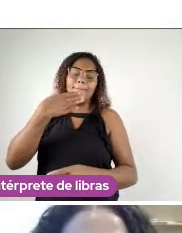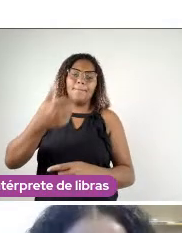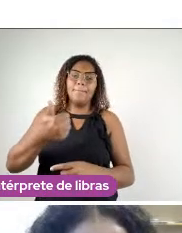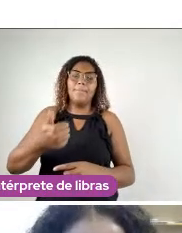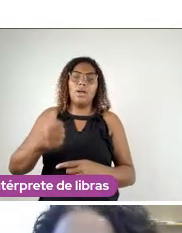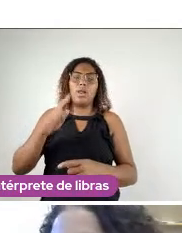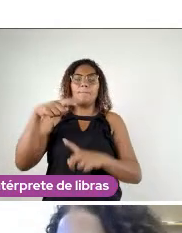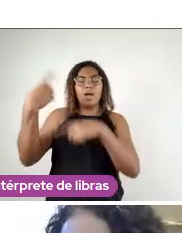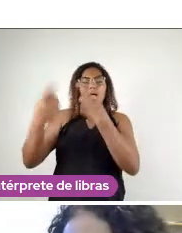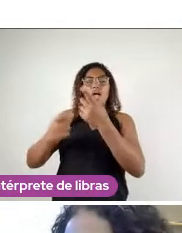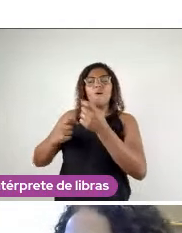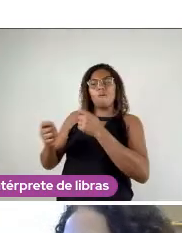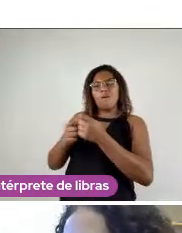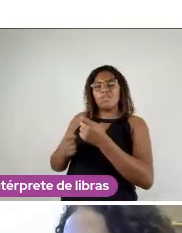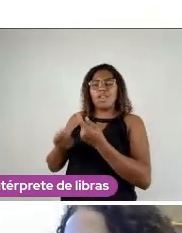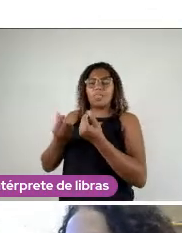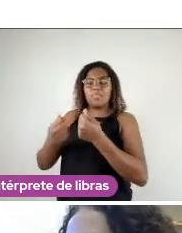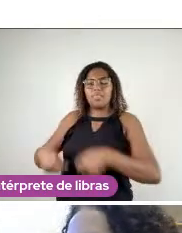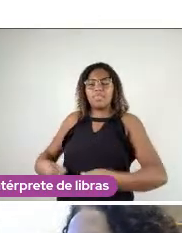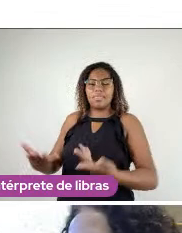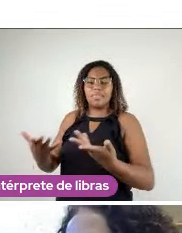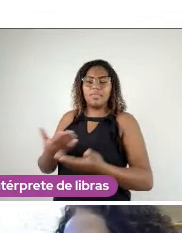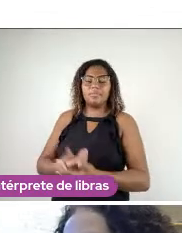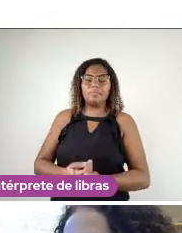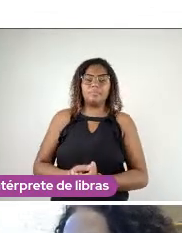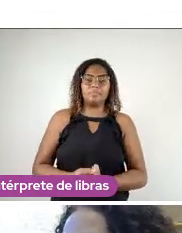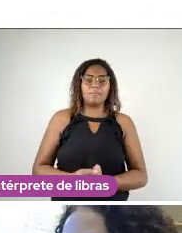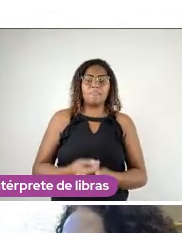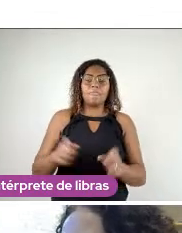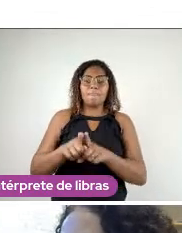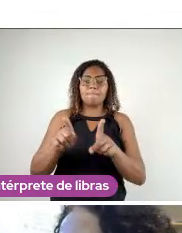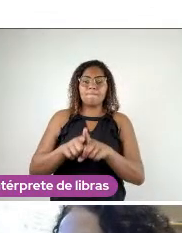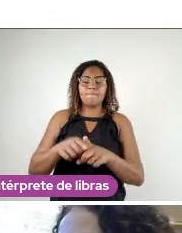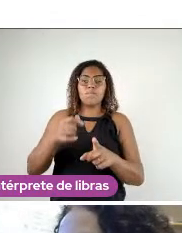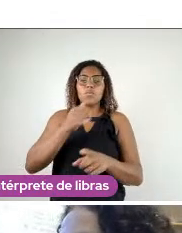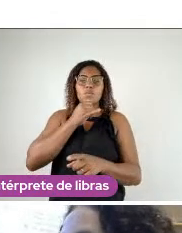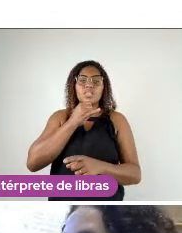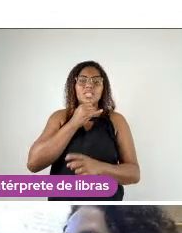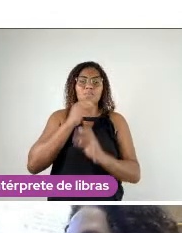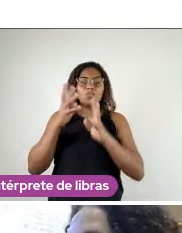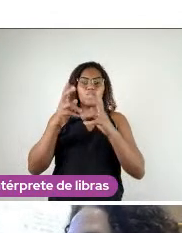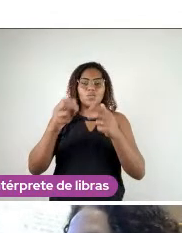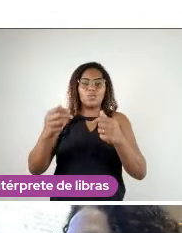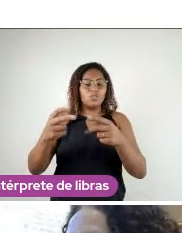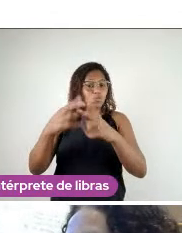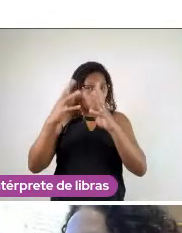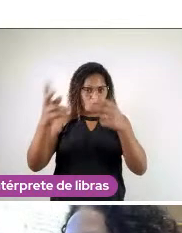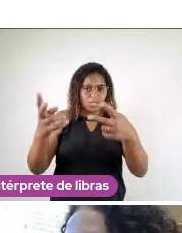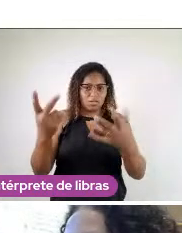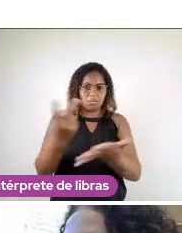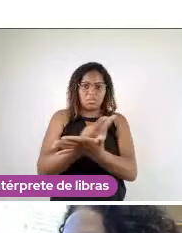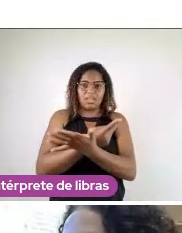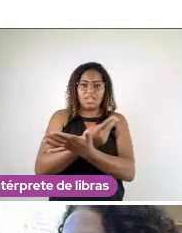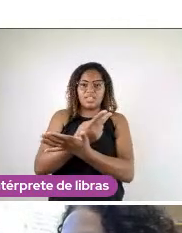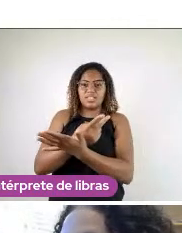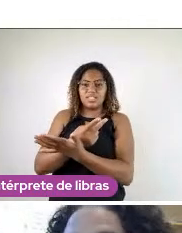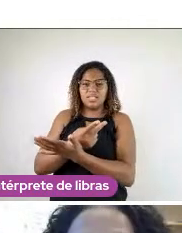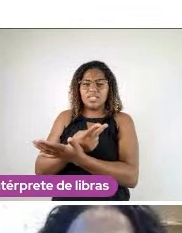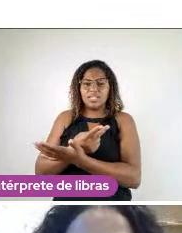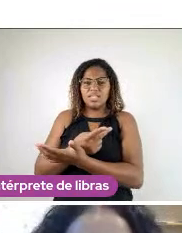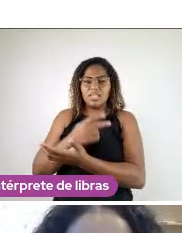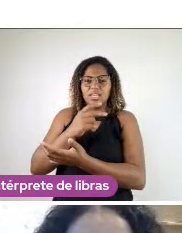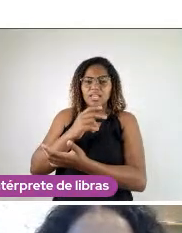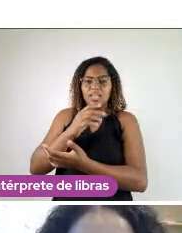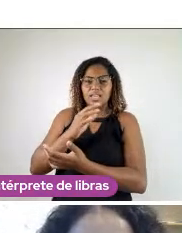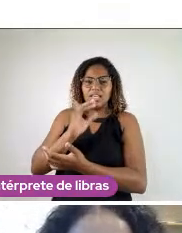manejo dos recursos, né? Enfim, esse aqui é um exemplo do que acontece com a ciguatera. Que, como